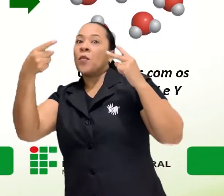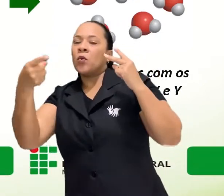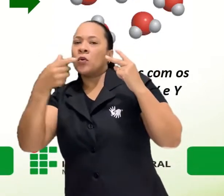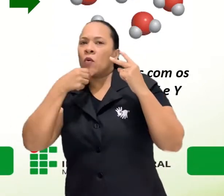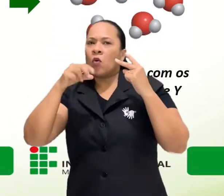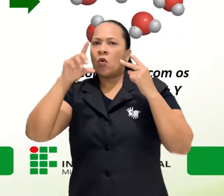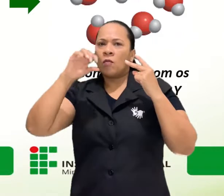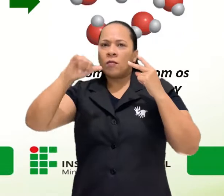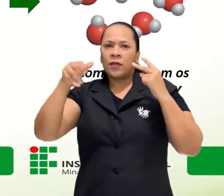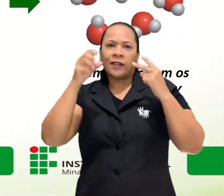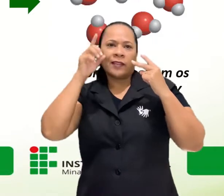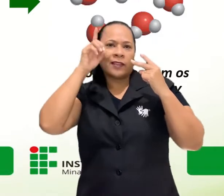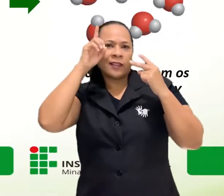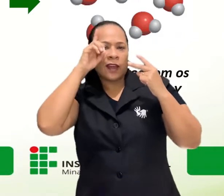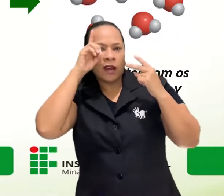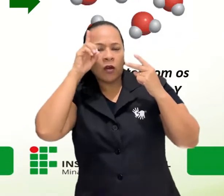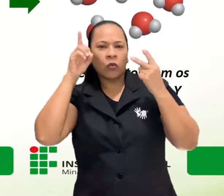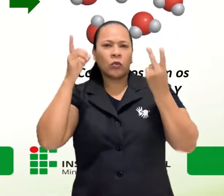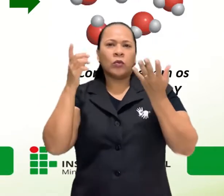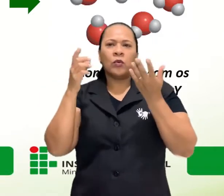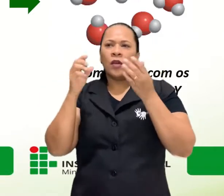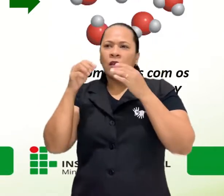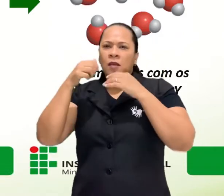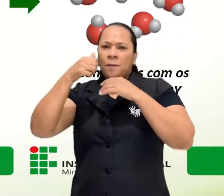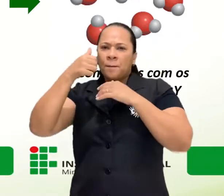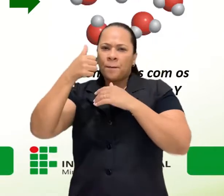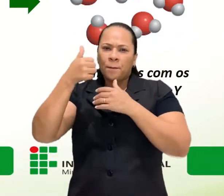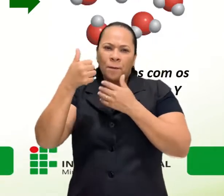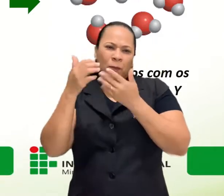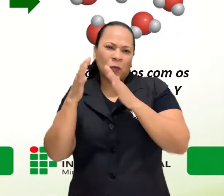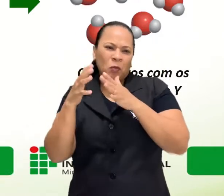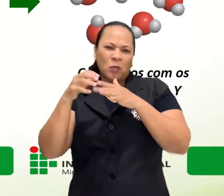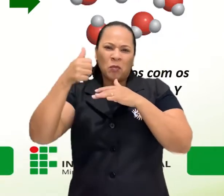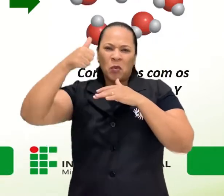e 1808, elaborou um modelo